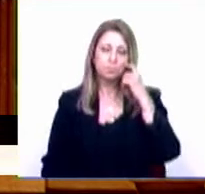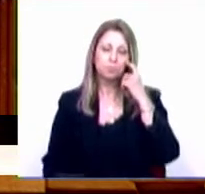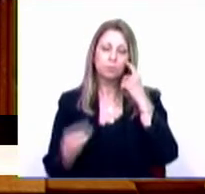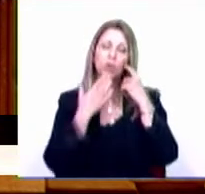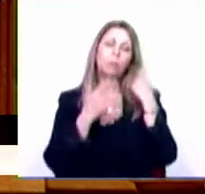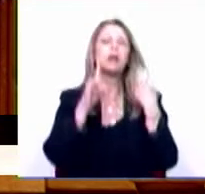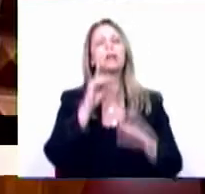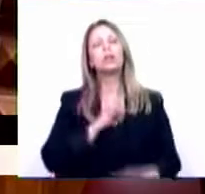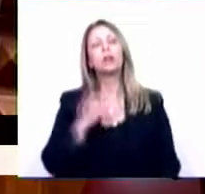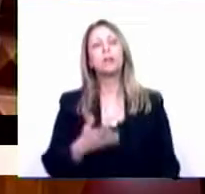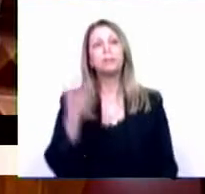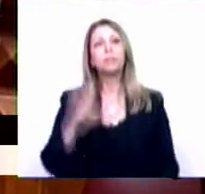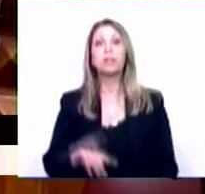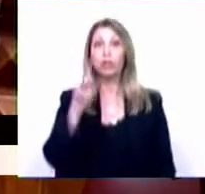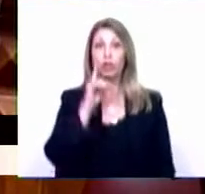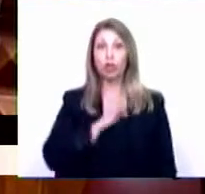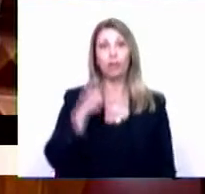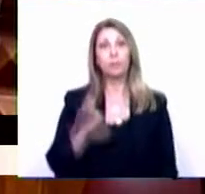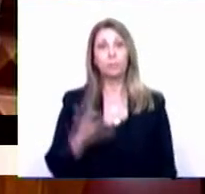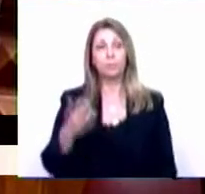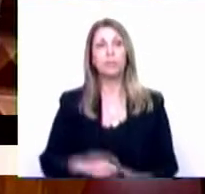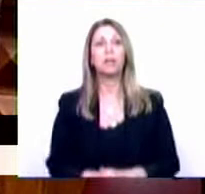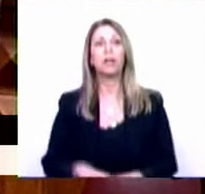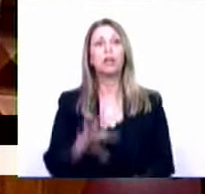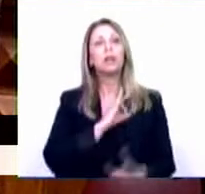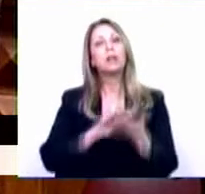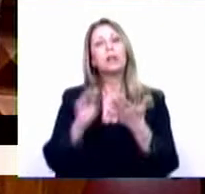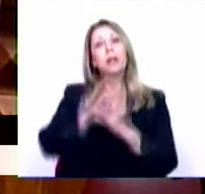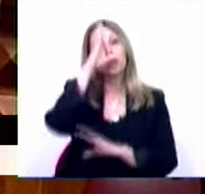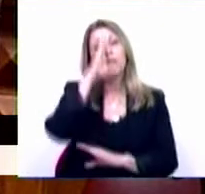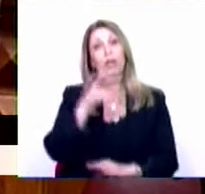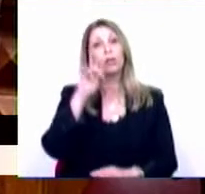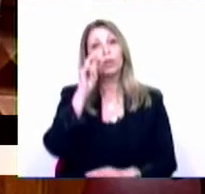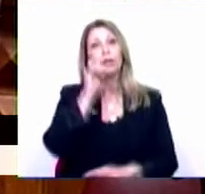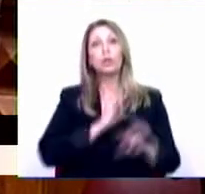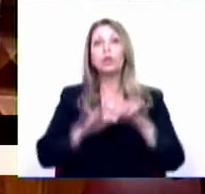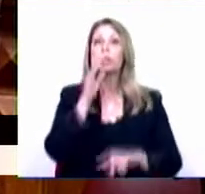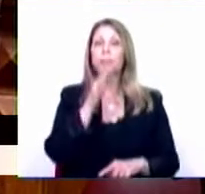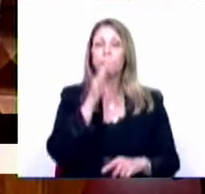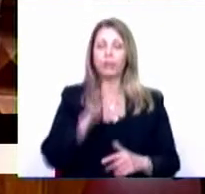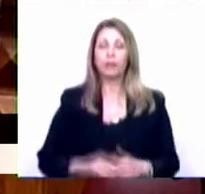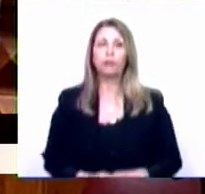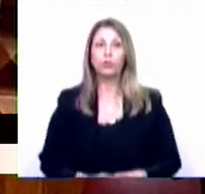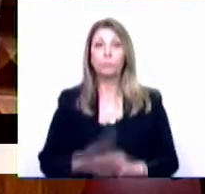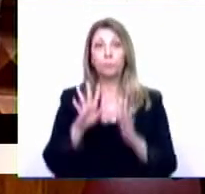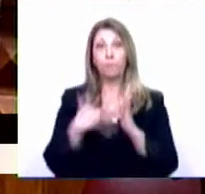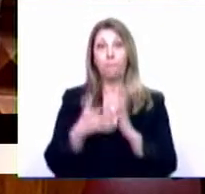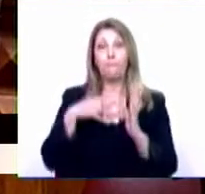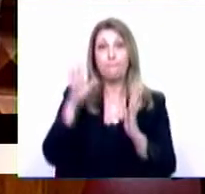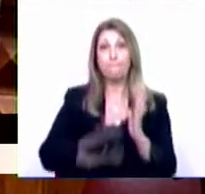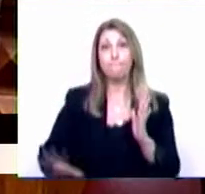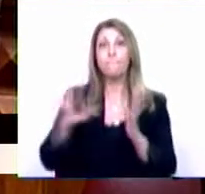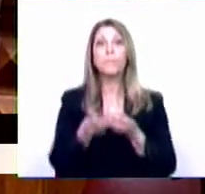Muito obrigado, Sra. Presidente, Sra. Presidente, Sr. Secretário de Estado, Sras. E Srs. Deputados. O Plano Nacional de Gestão